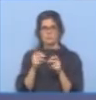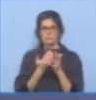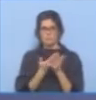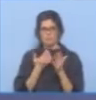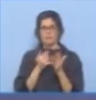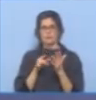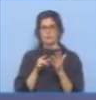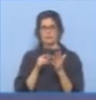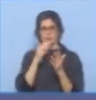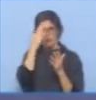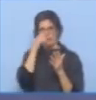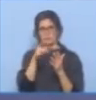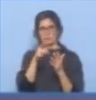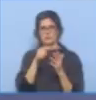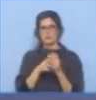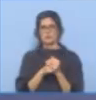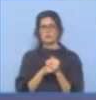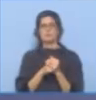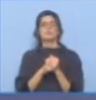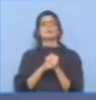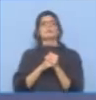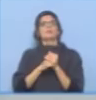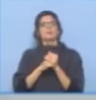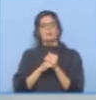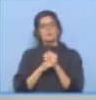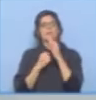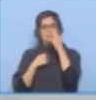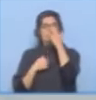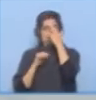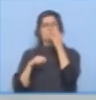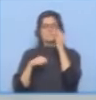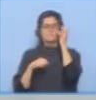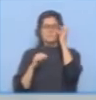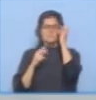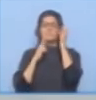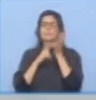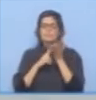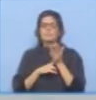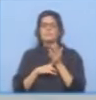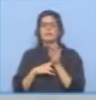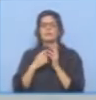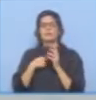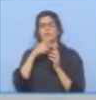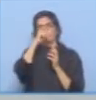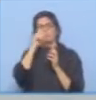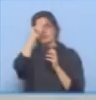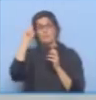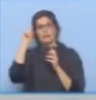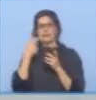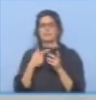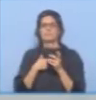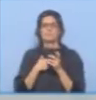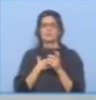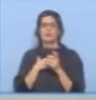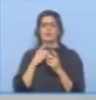Inês? Sim, se calhar é das memórias mais presentes que eu tenho das Jornadas Mundiais em Madrid, é esse do